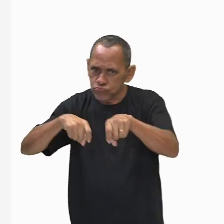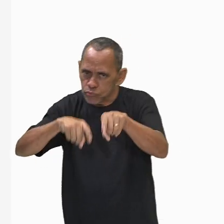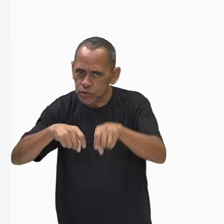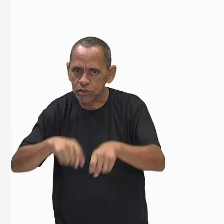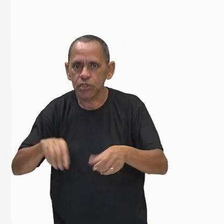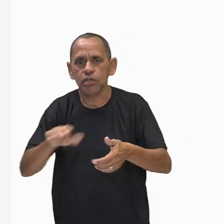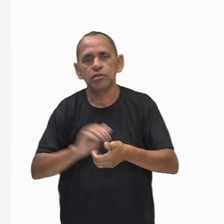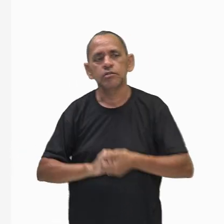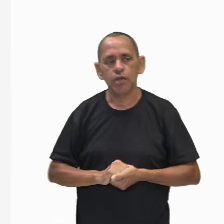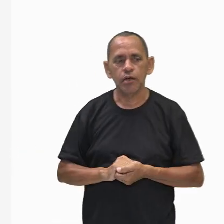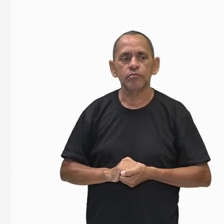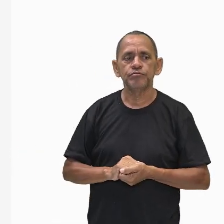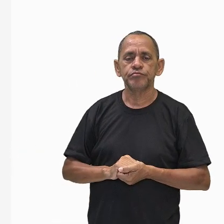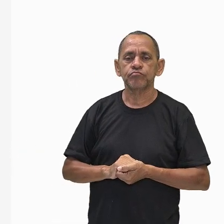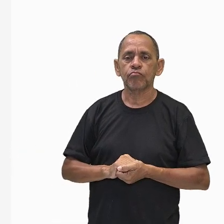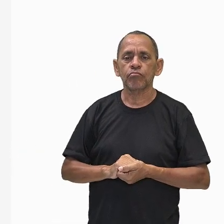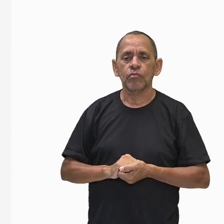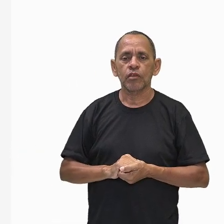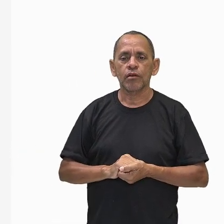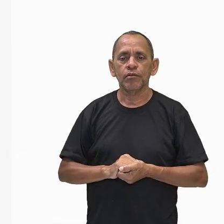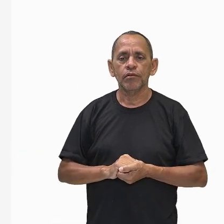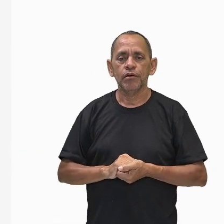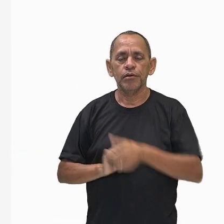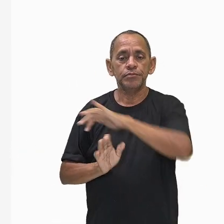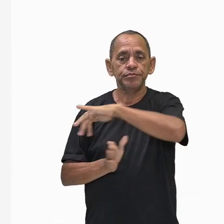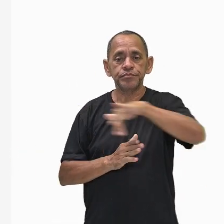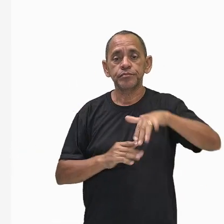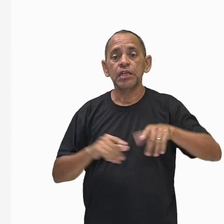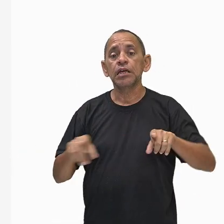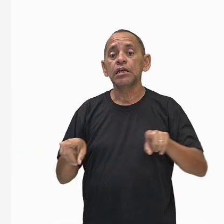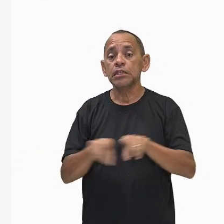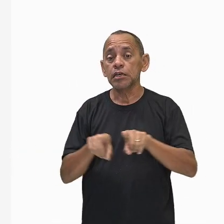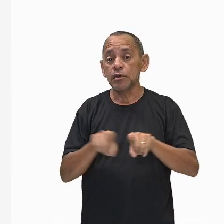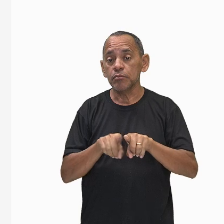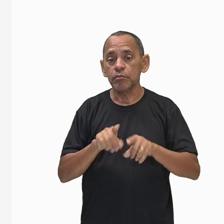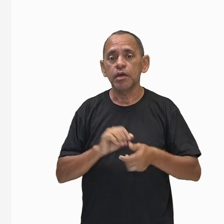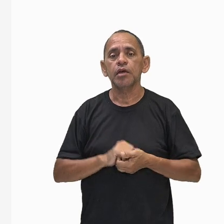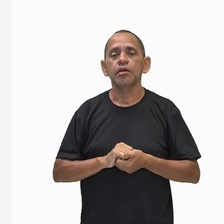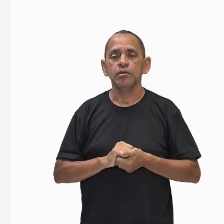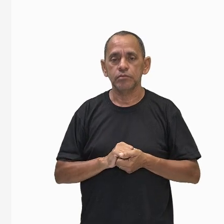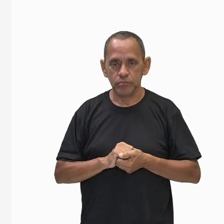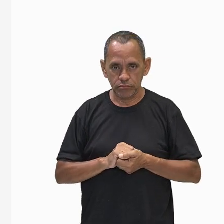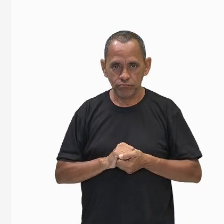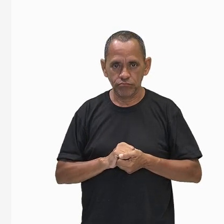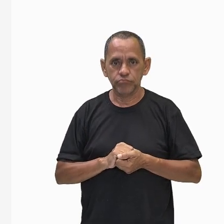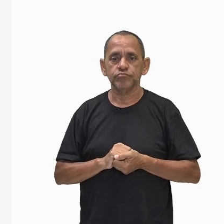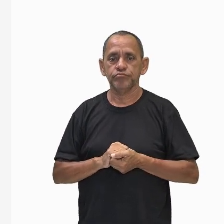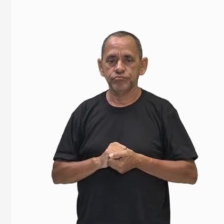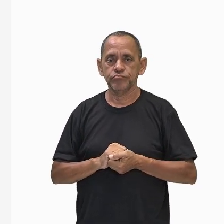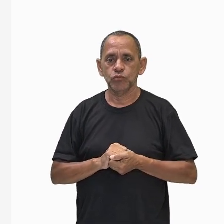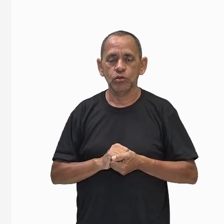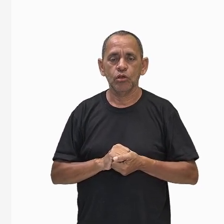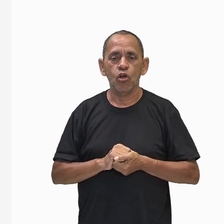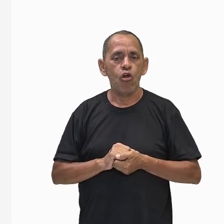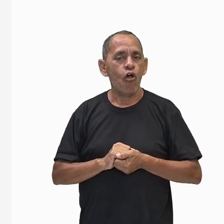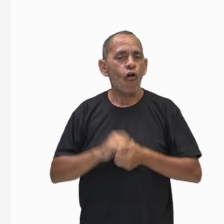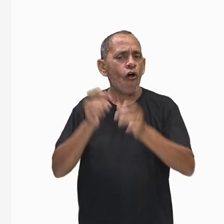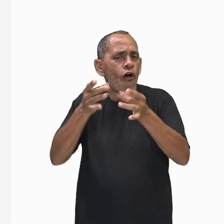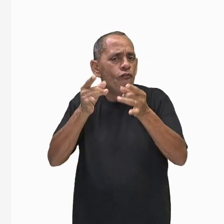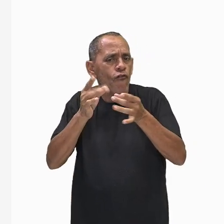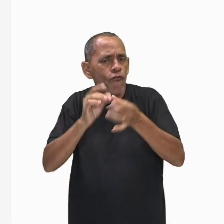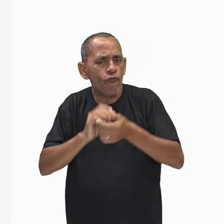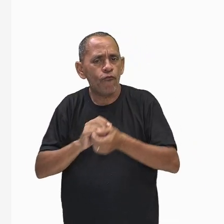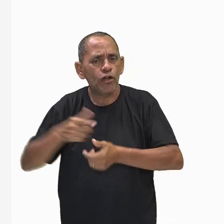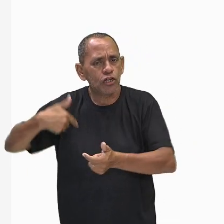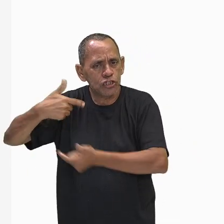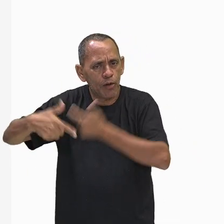demanda. Tá bom, gente? Vamos adiante agora. O tráfico interprovincial de escravos, tá, gente? O emprego de mão de obra